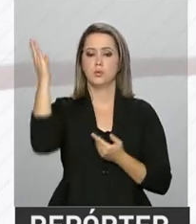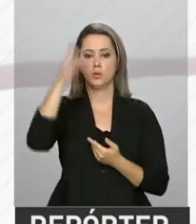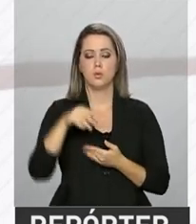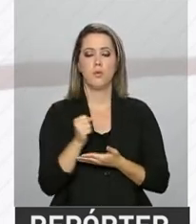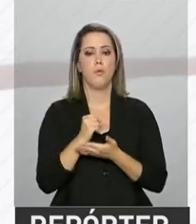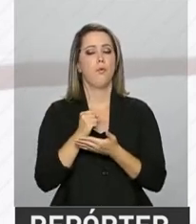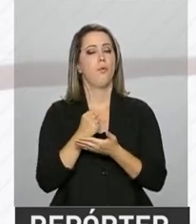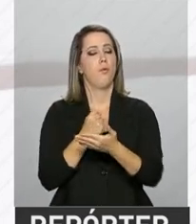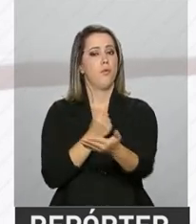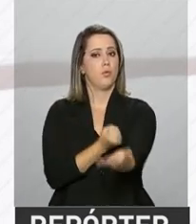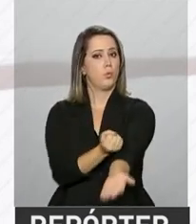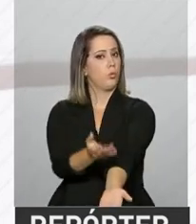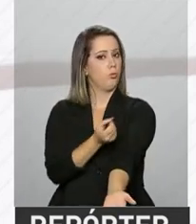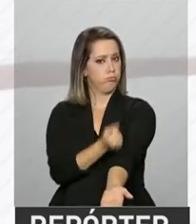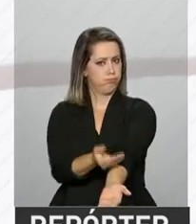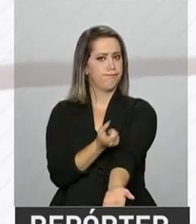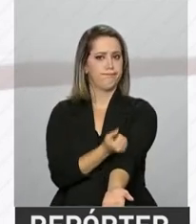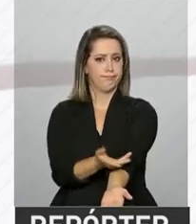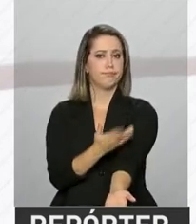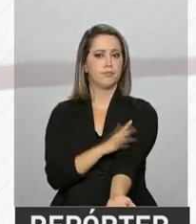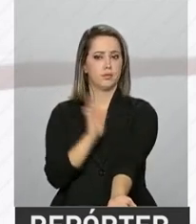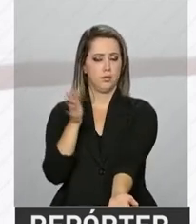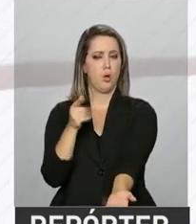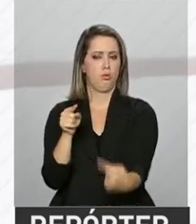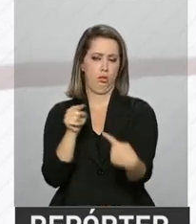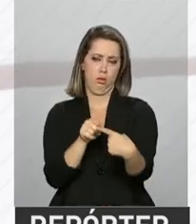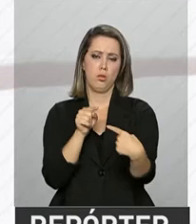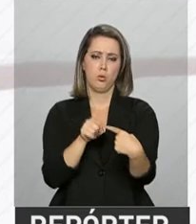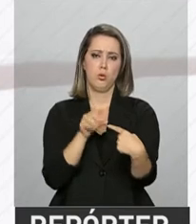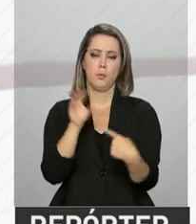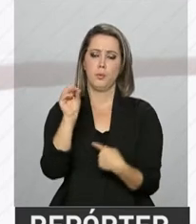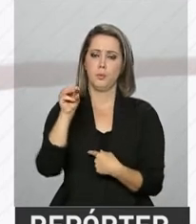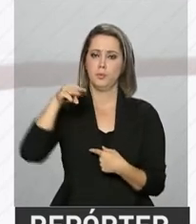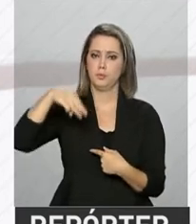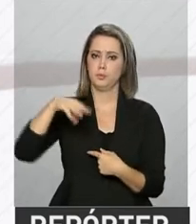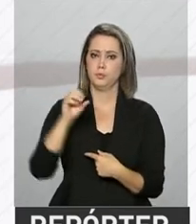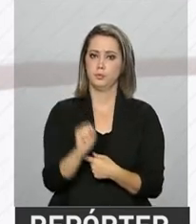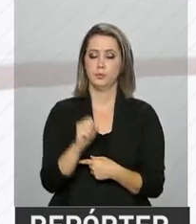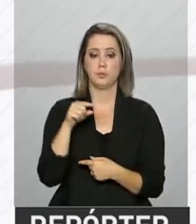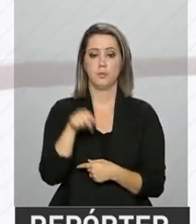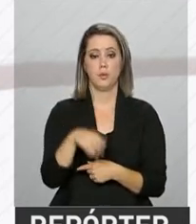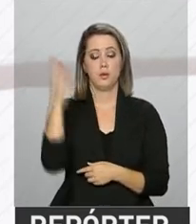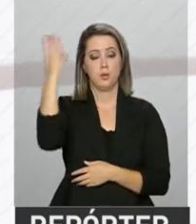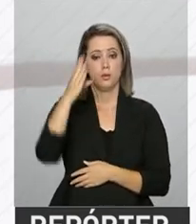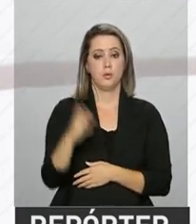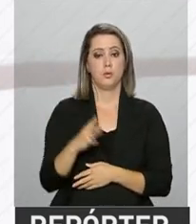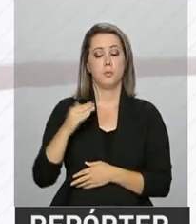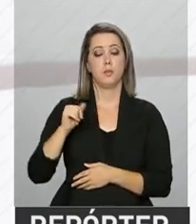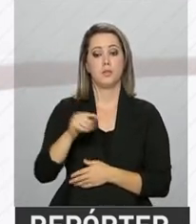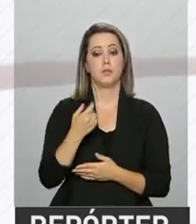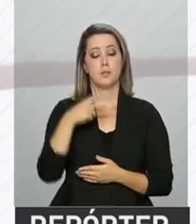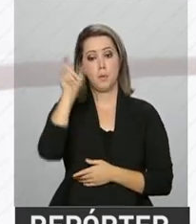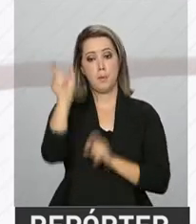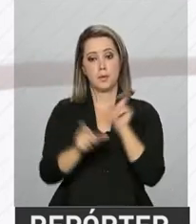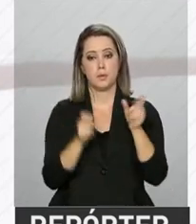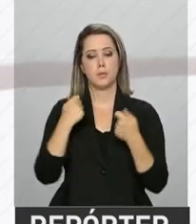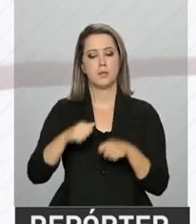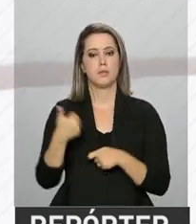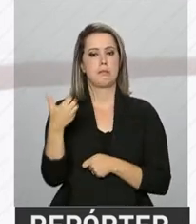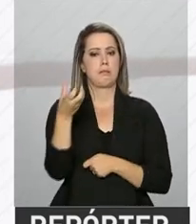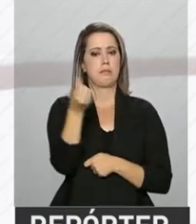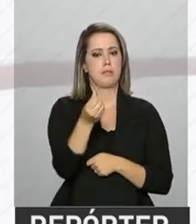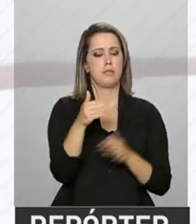doadora o que está dentro dos parâmetros da organização mundial de saúde no brasil o doador deve ter entre